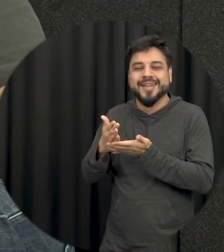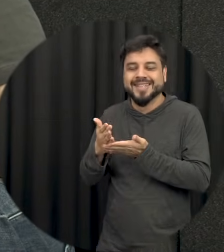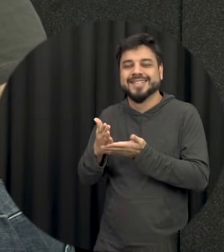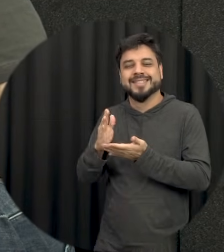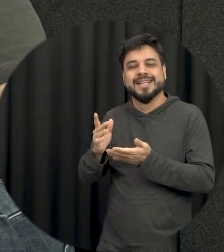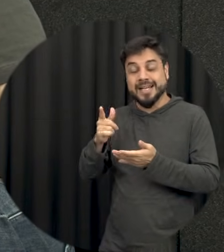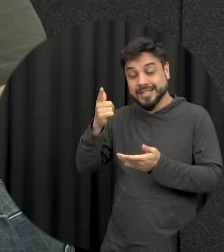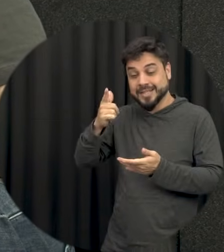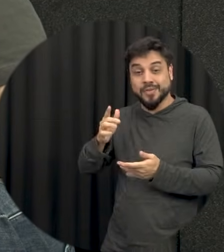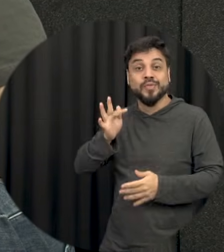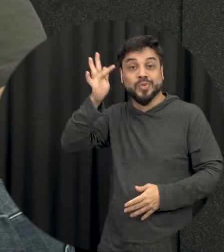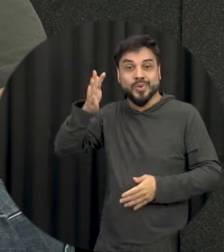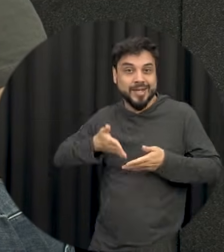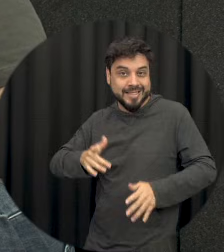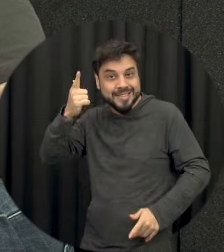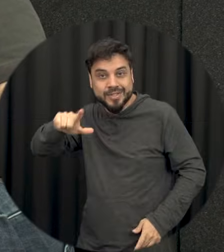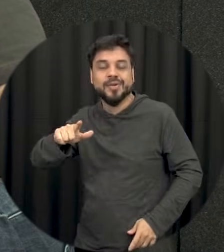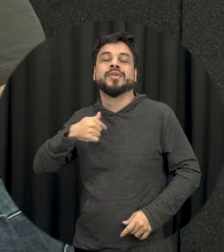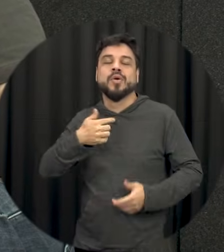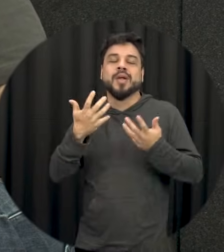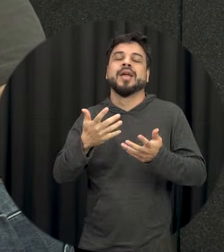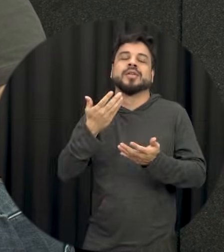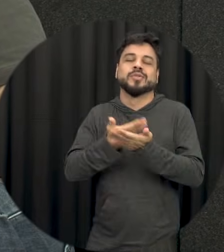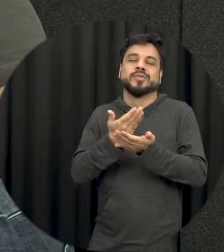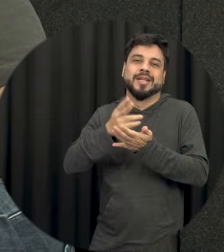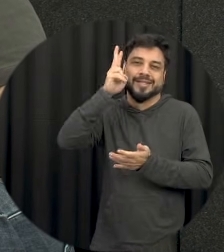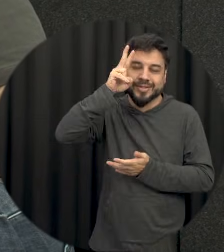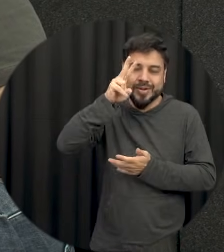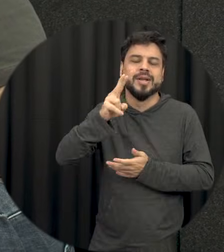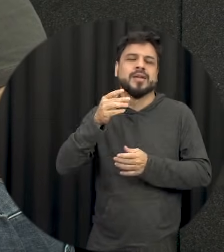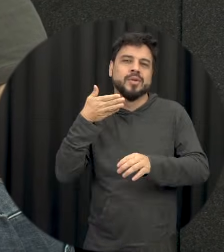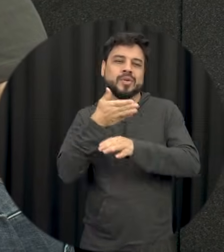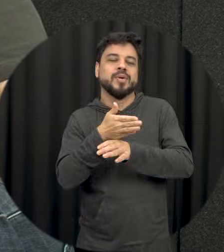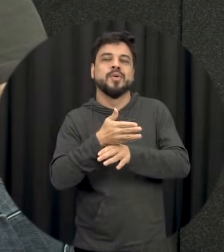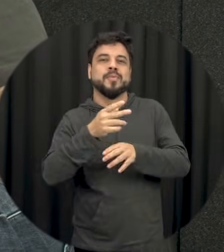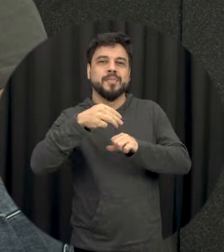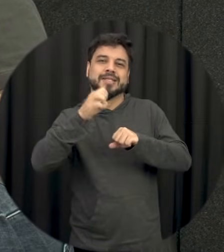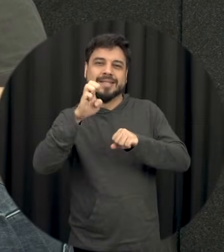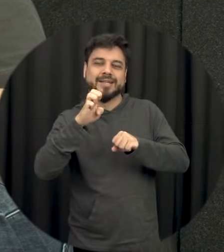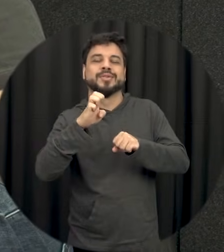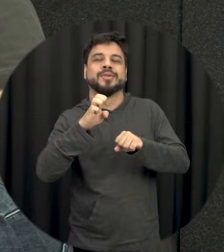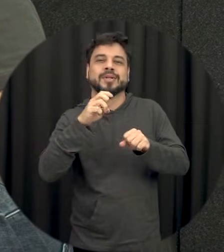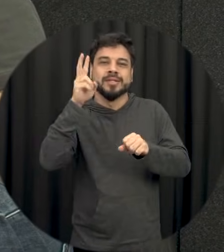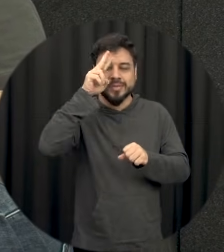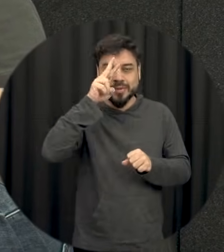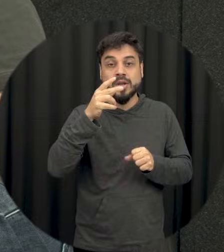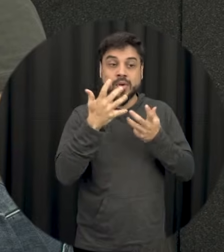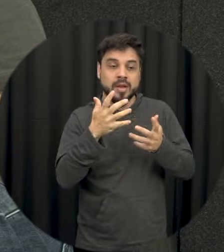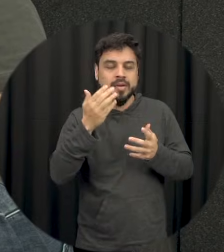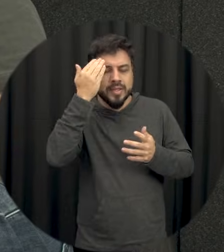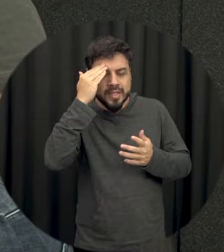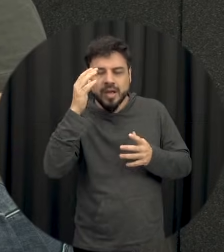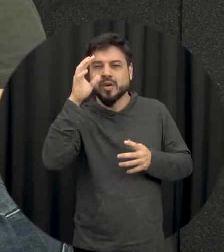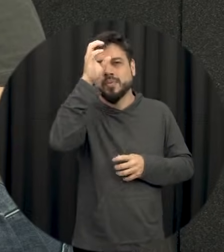Fui credenciado lá. E lá também vou desenvolver um projeto ligado à compreensão de como a antropologia na